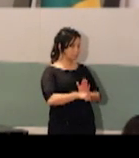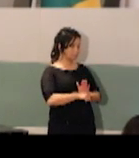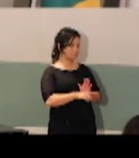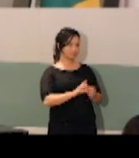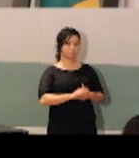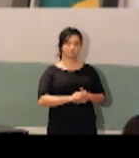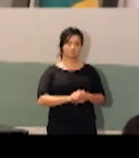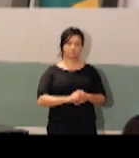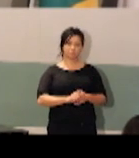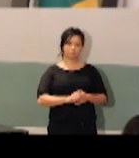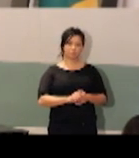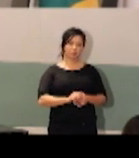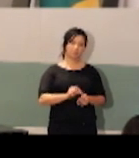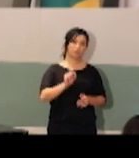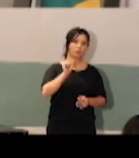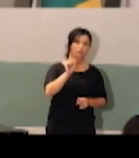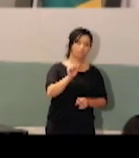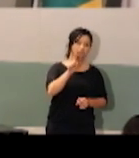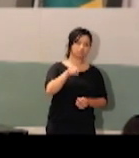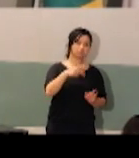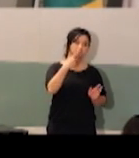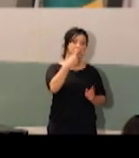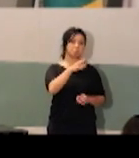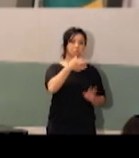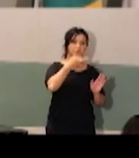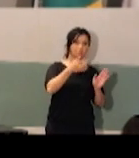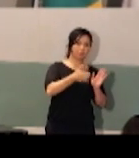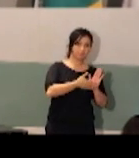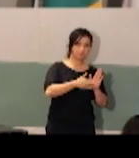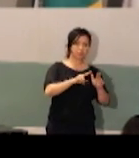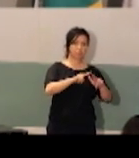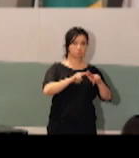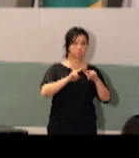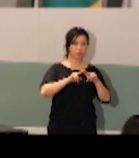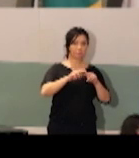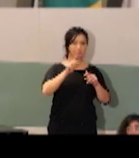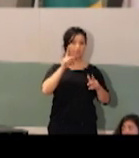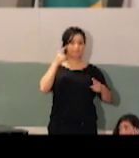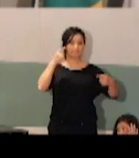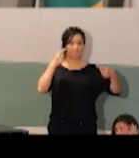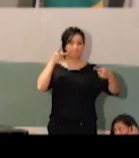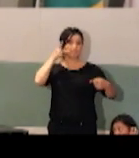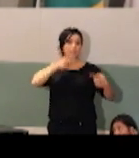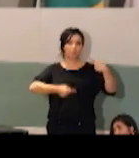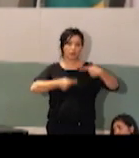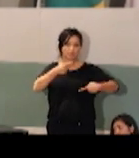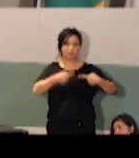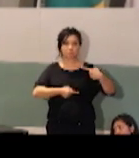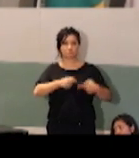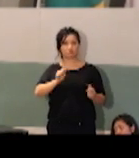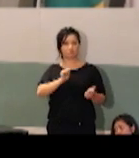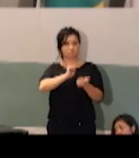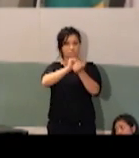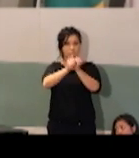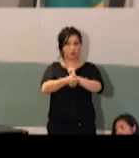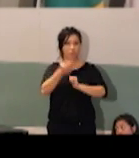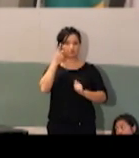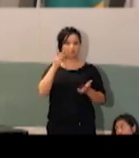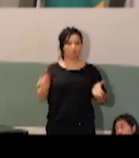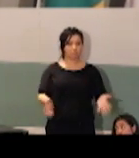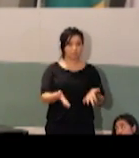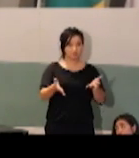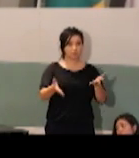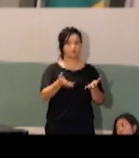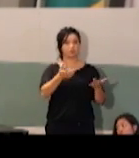qual é a proposta com relação à política esportiva nos quesitos incentivos aos jovens, como centro